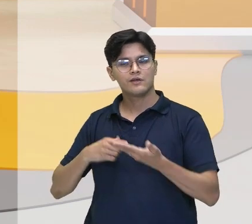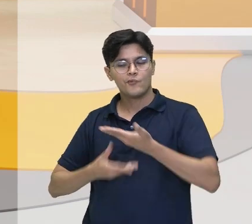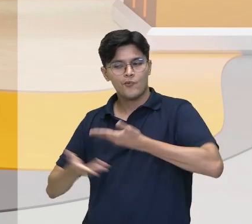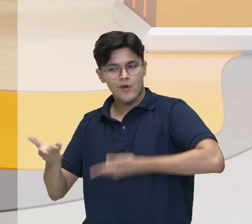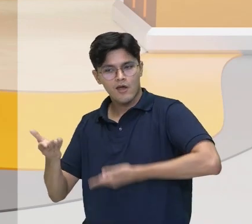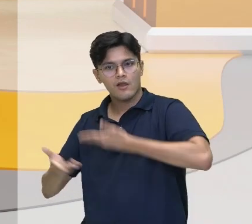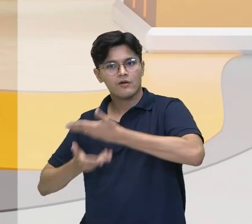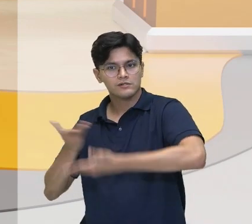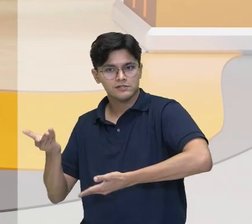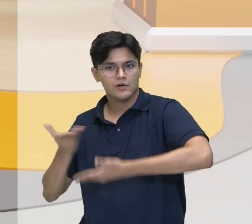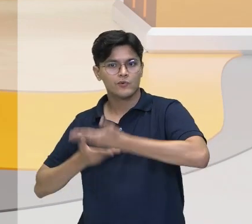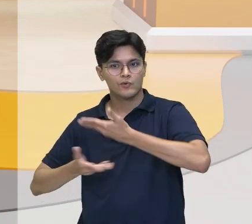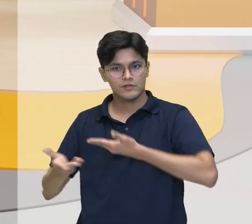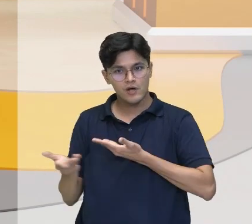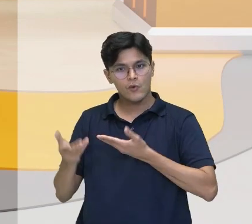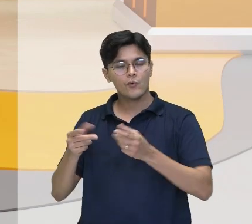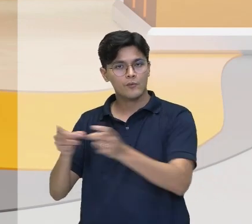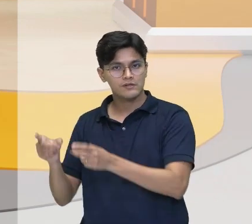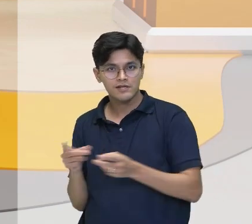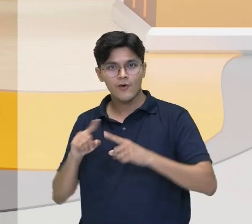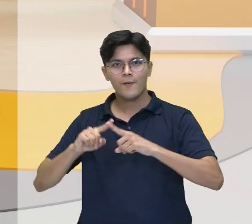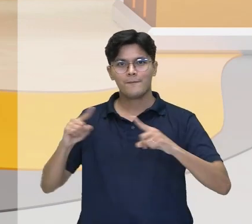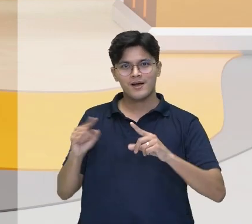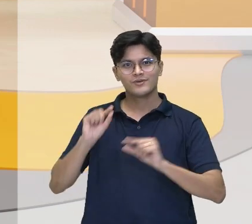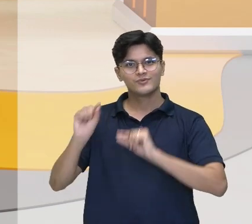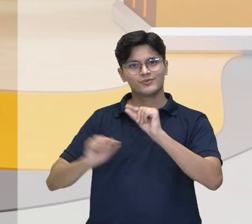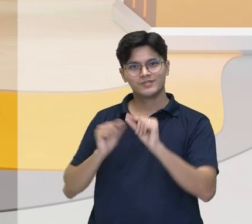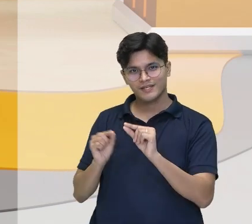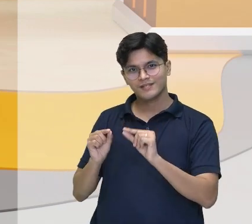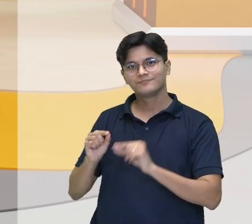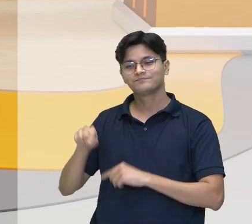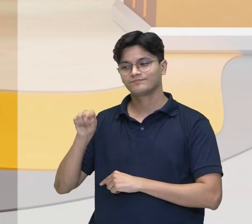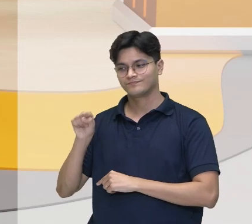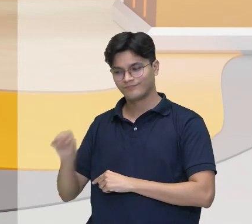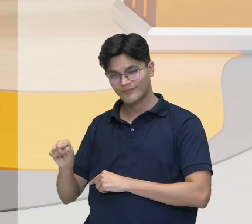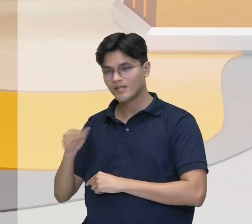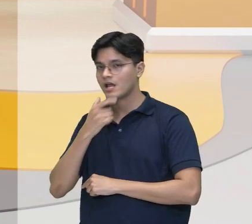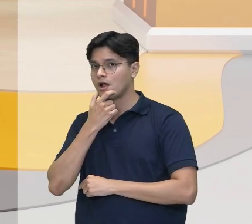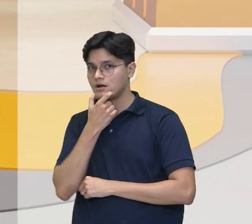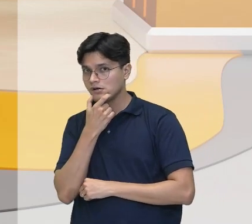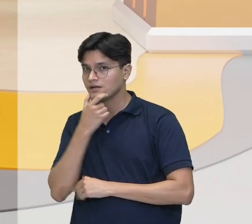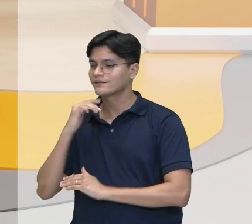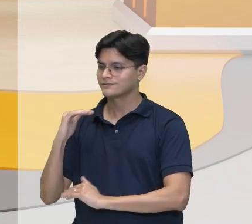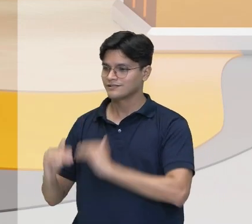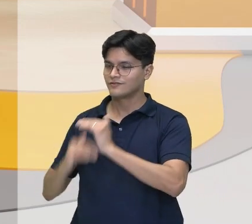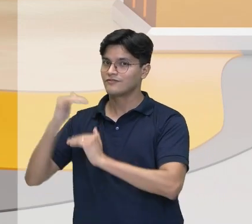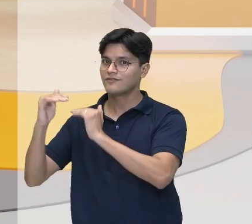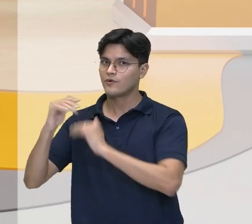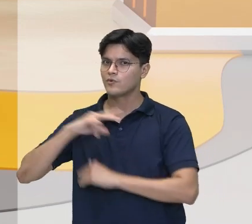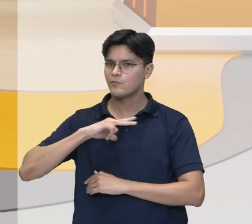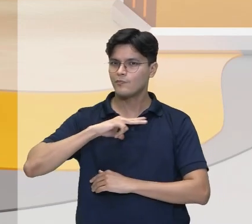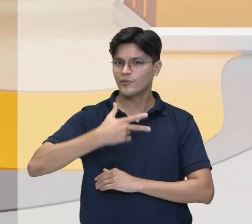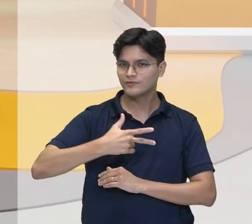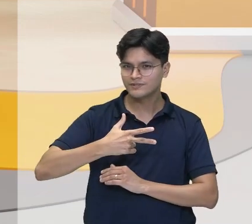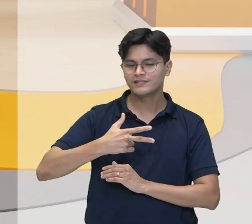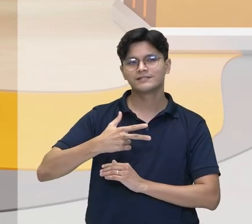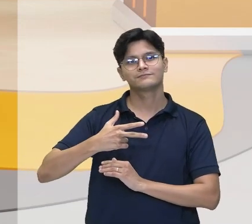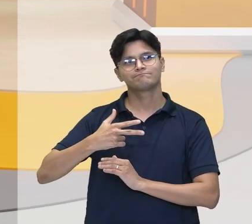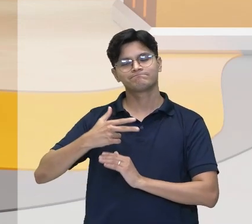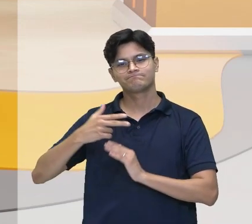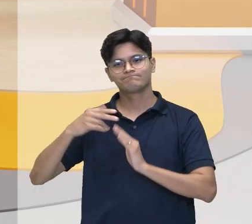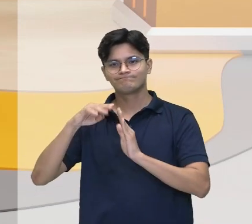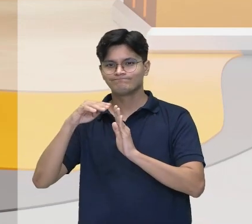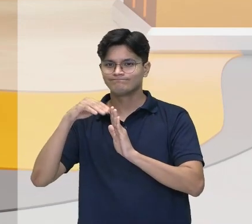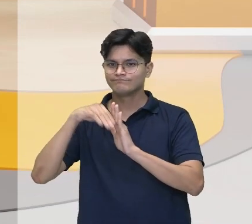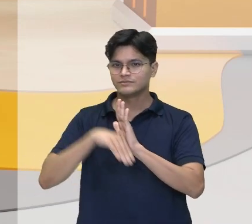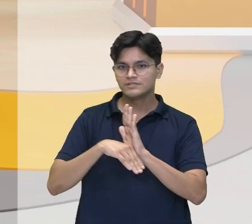ficaram em desvantagem. E como eles conseguiram pagar? Lembram que os portugueses colonizaram nosso território e extraíram daqui muito